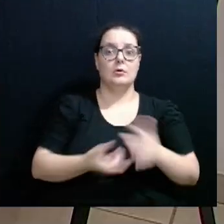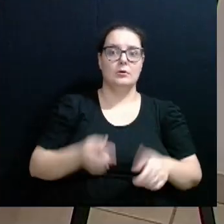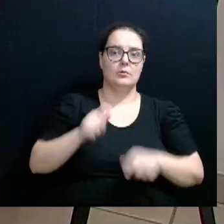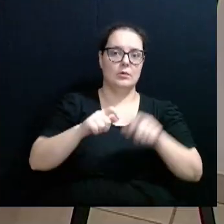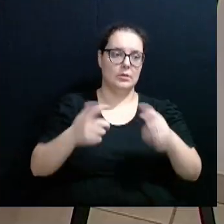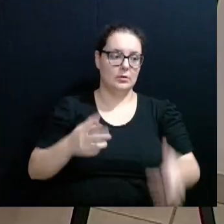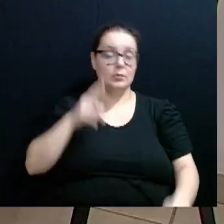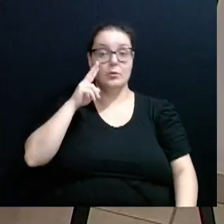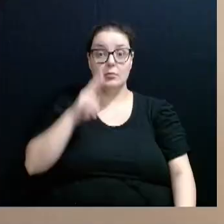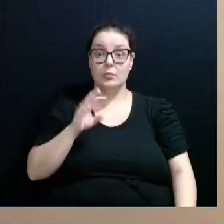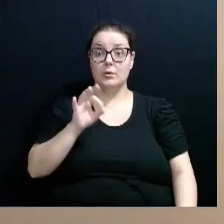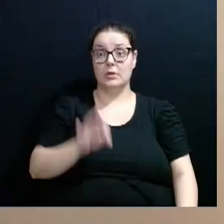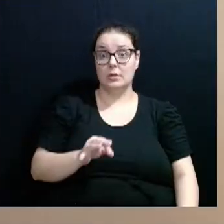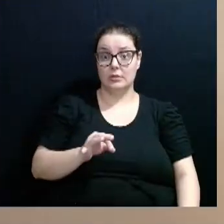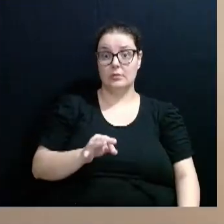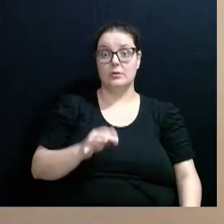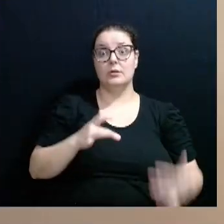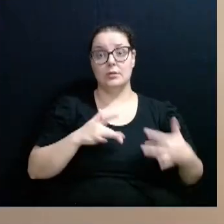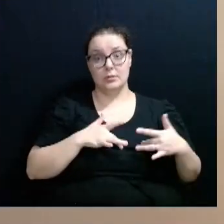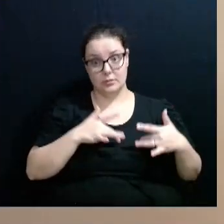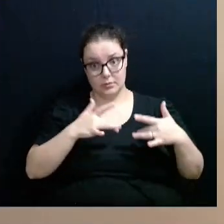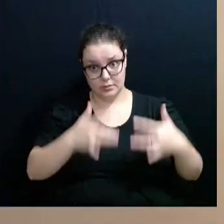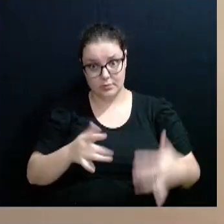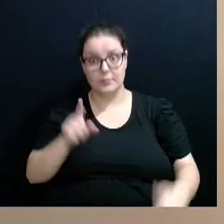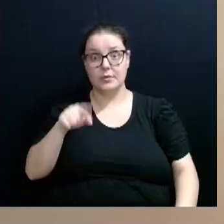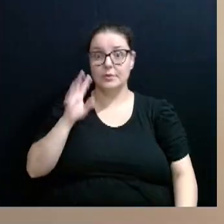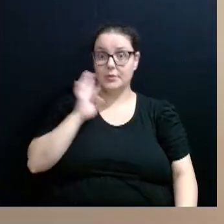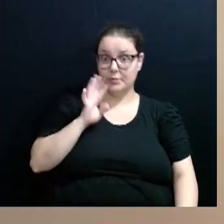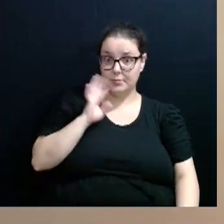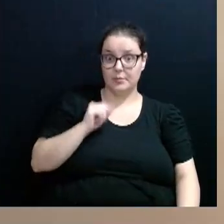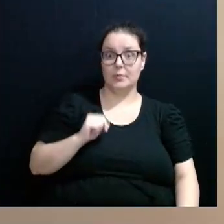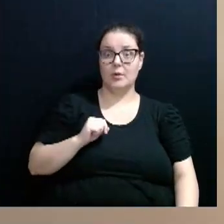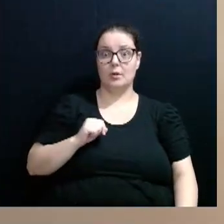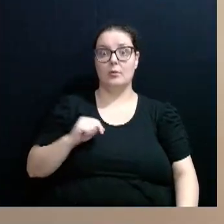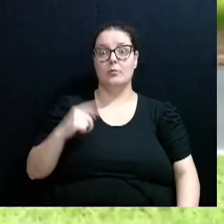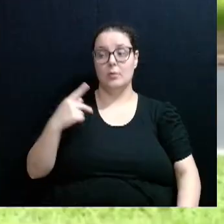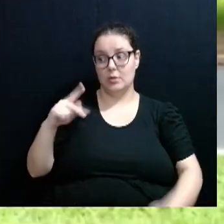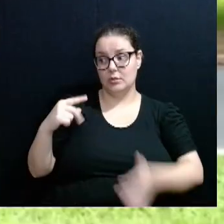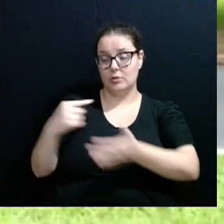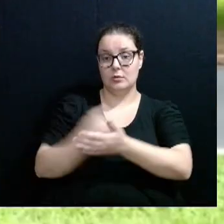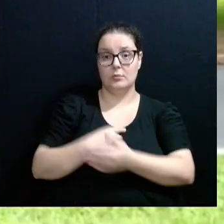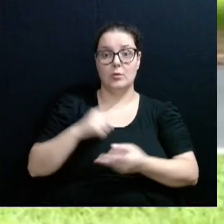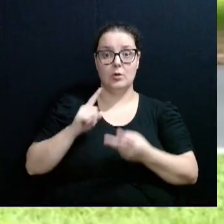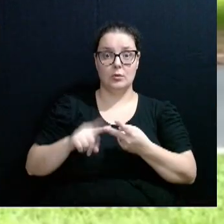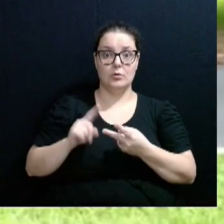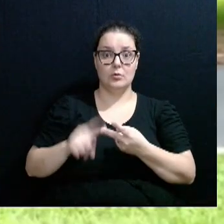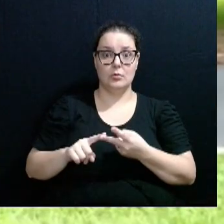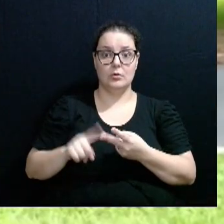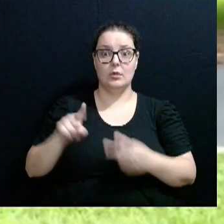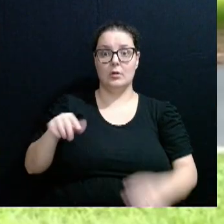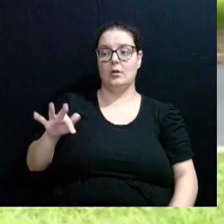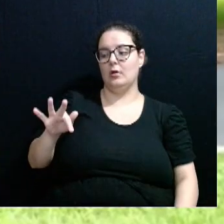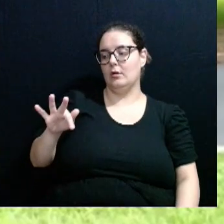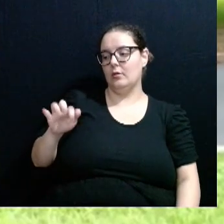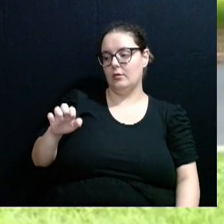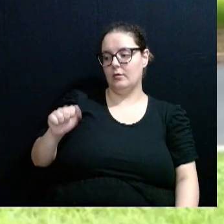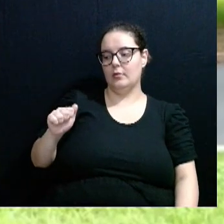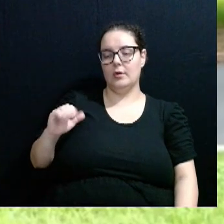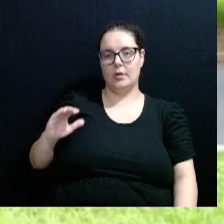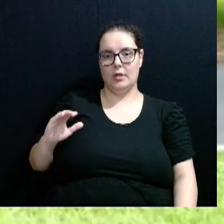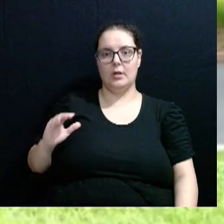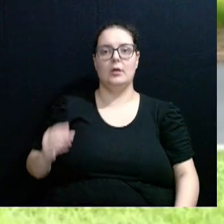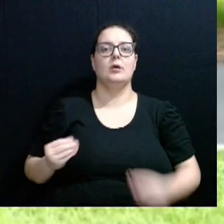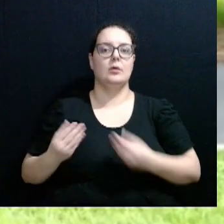estão doando, está sendo muito bacana. Mas a sua pergunta, o segundo projeto foi a FEAC que nos apoiou. A